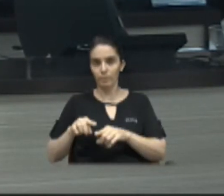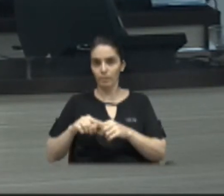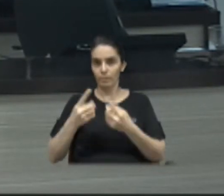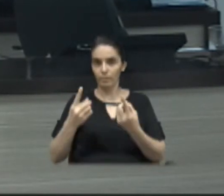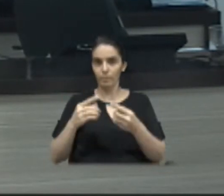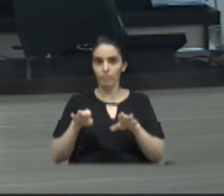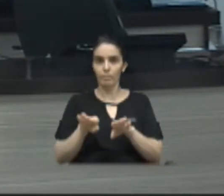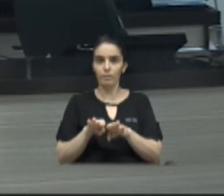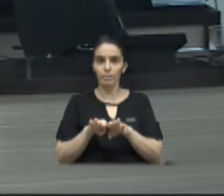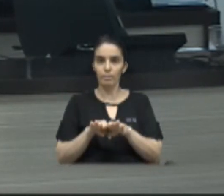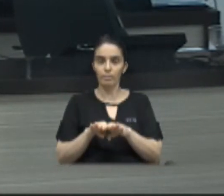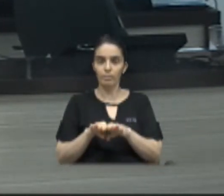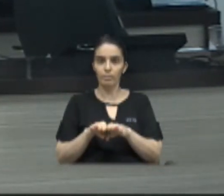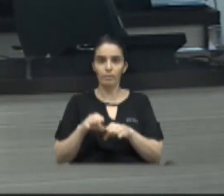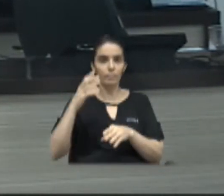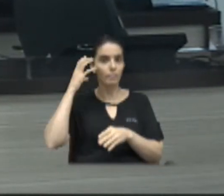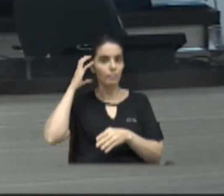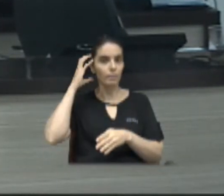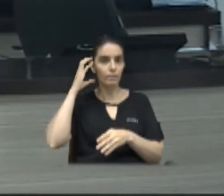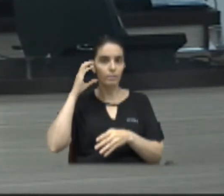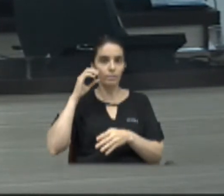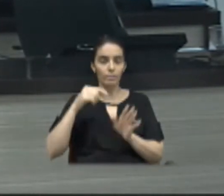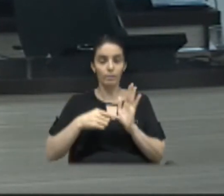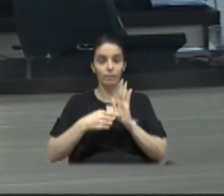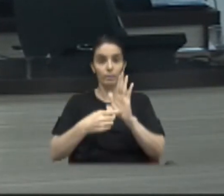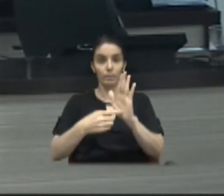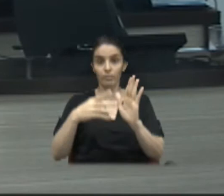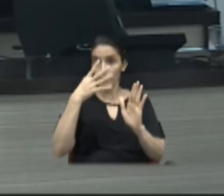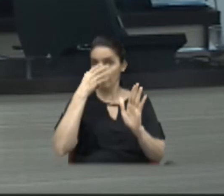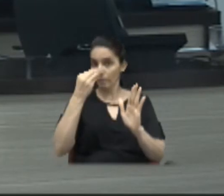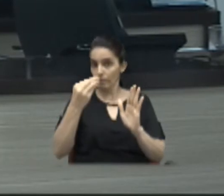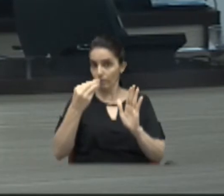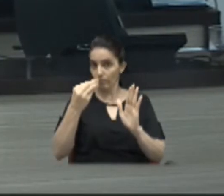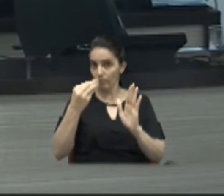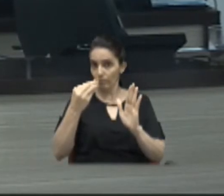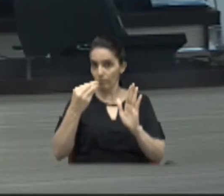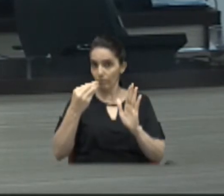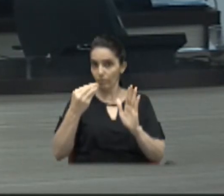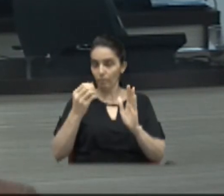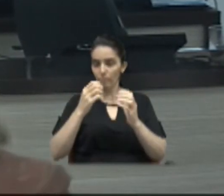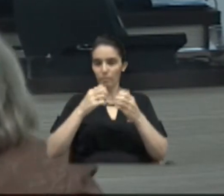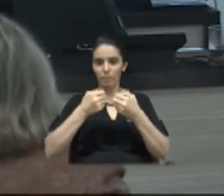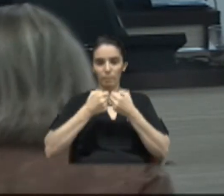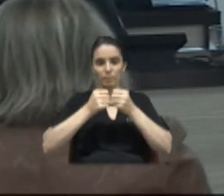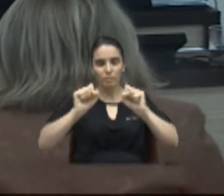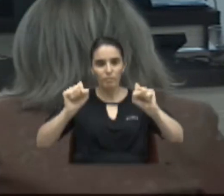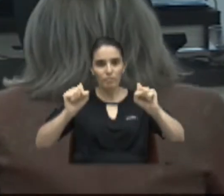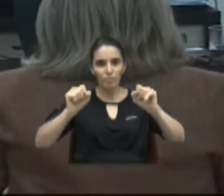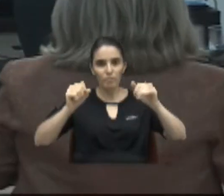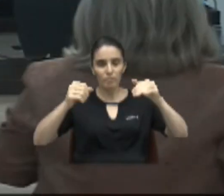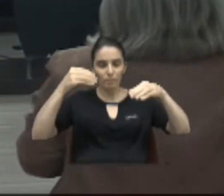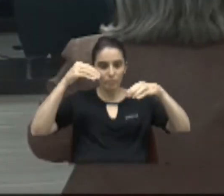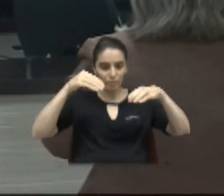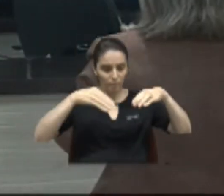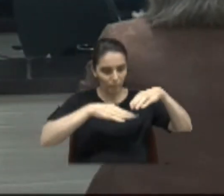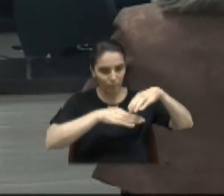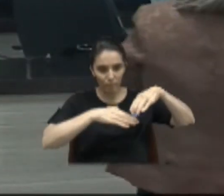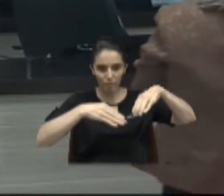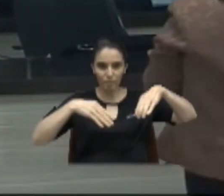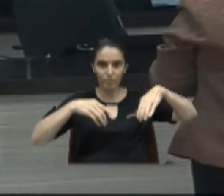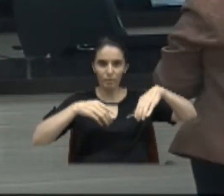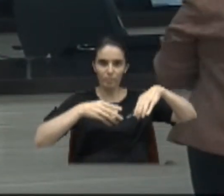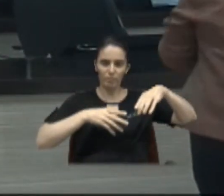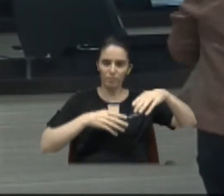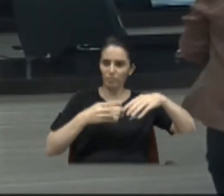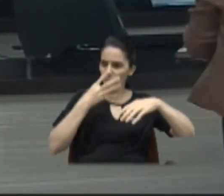estava no programa de rádio sábado de manhã e me mandaram fotos do interior dos ônibus, o que, que está acontecendo com os ônibus da nossa cidade.